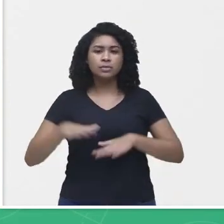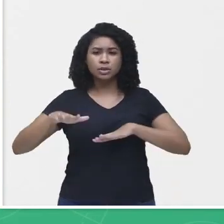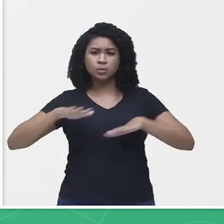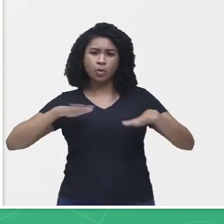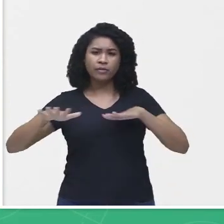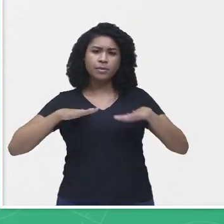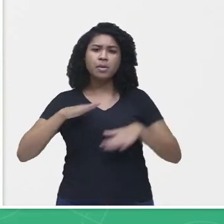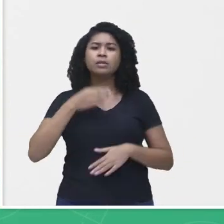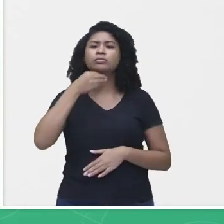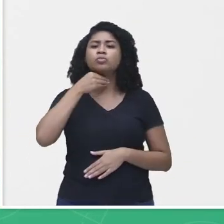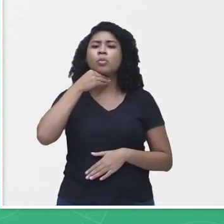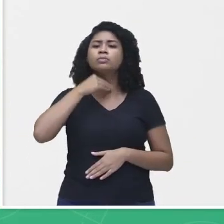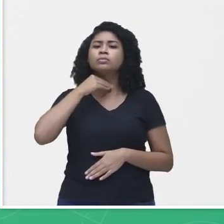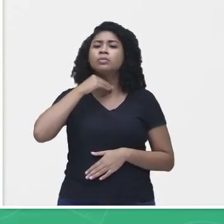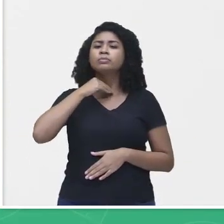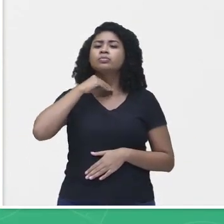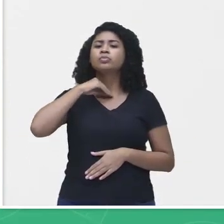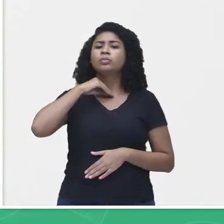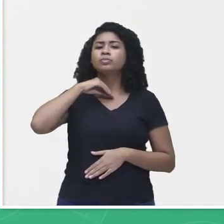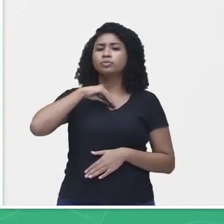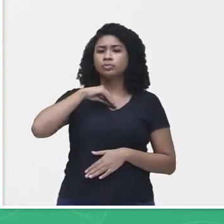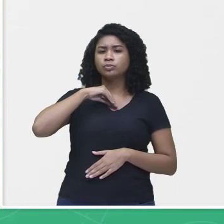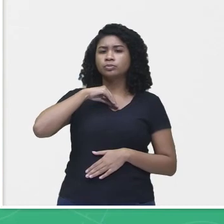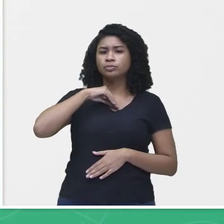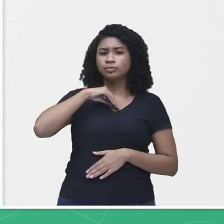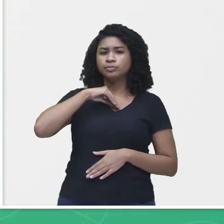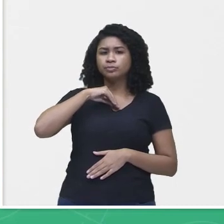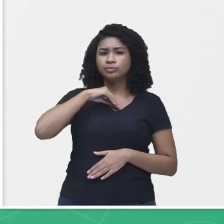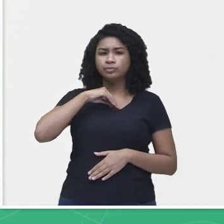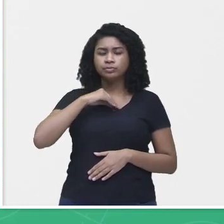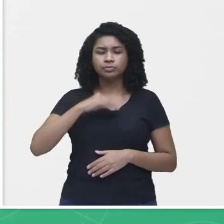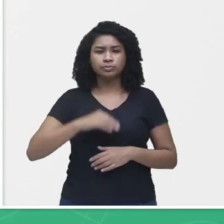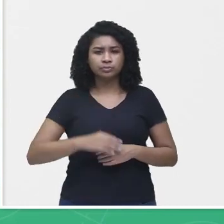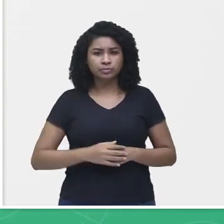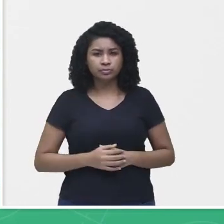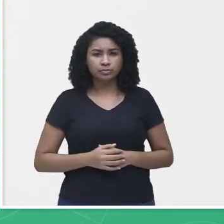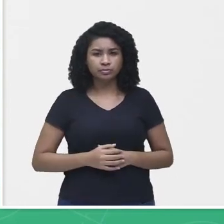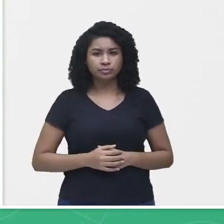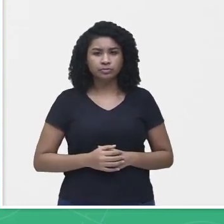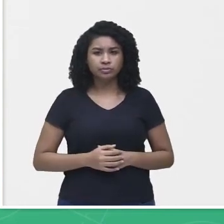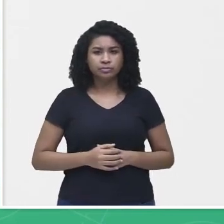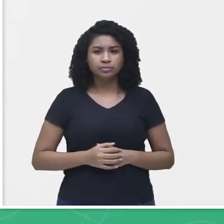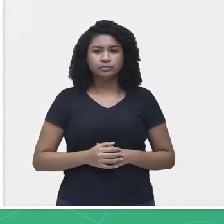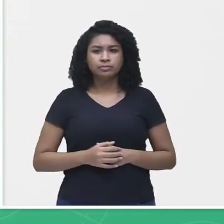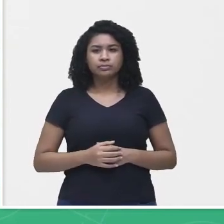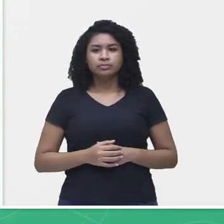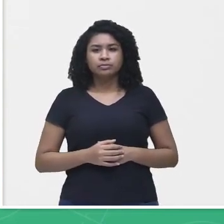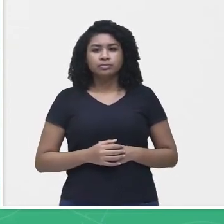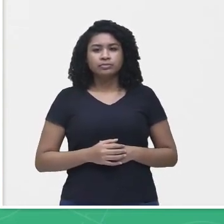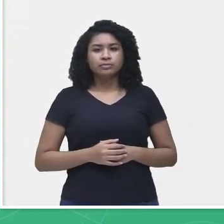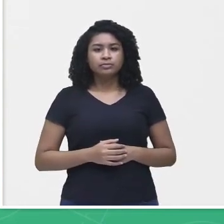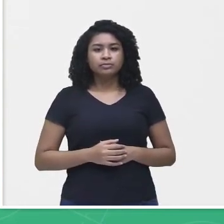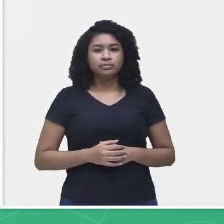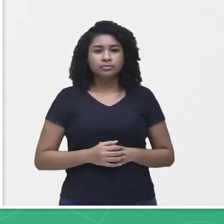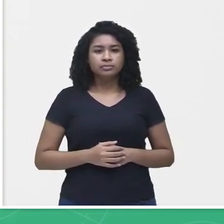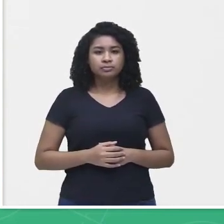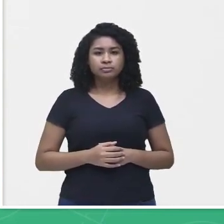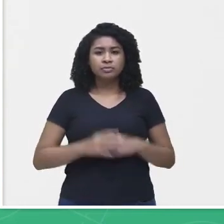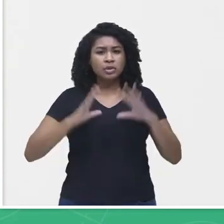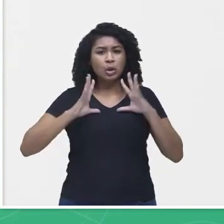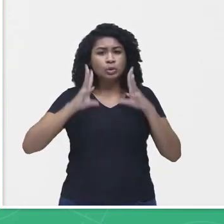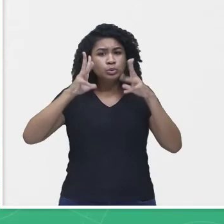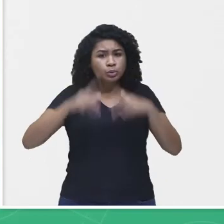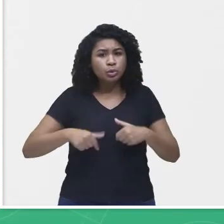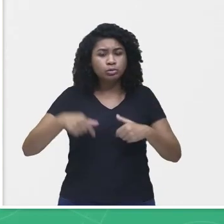peristálticos, deglutição, mastigação, a trituração feita pelos dentes, esses são exemplos